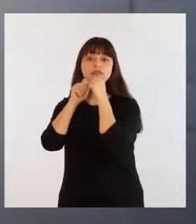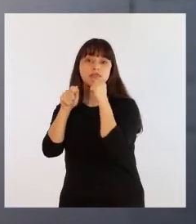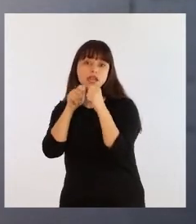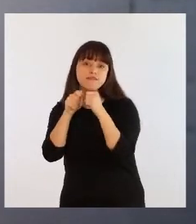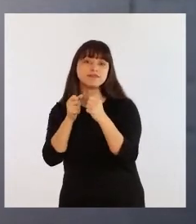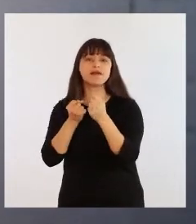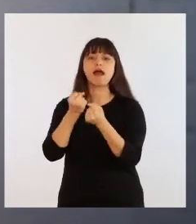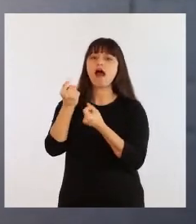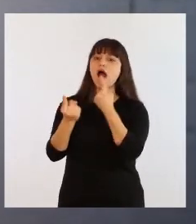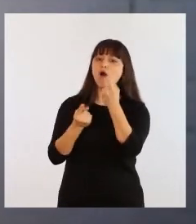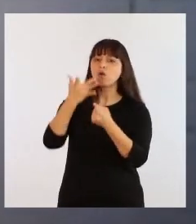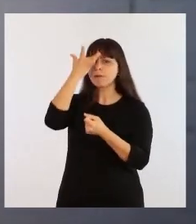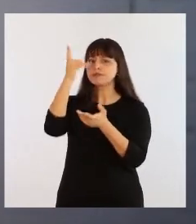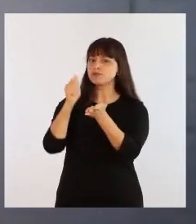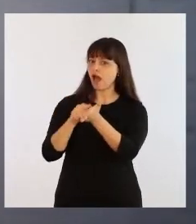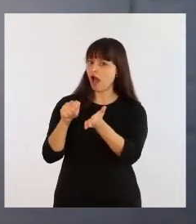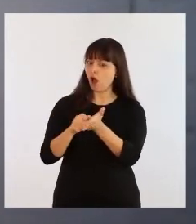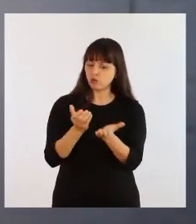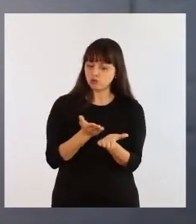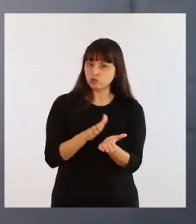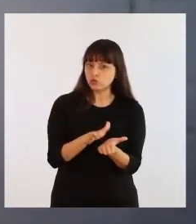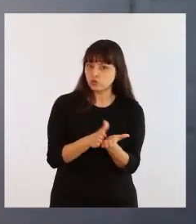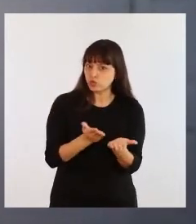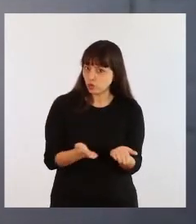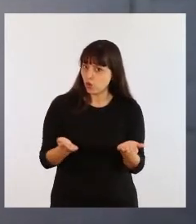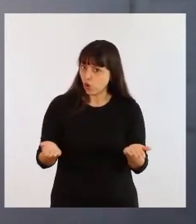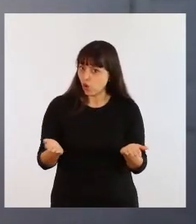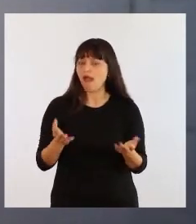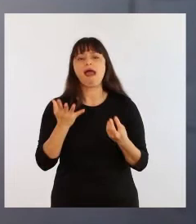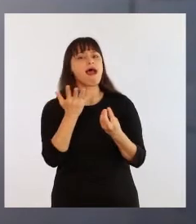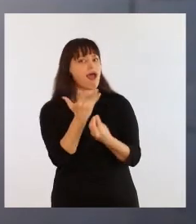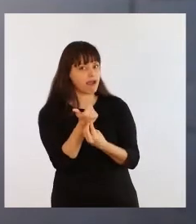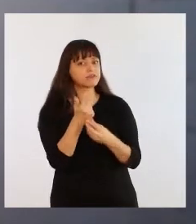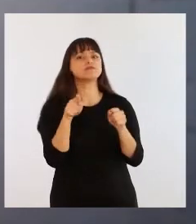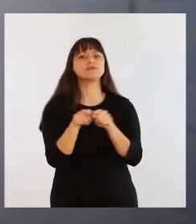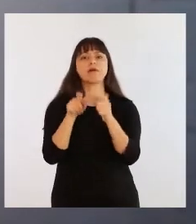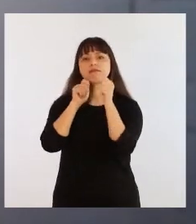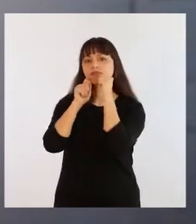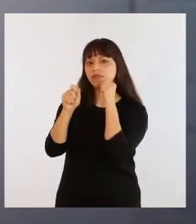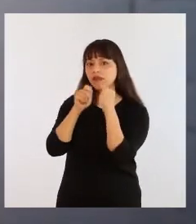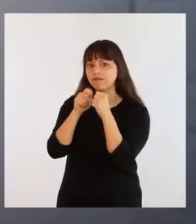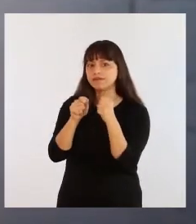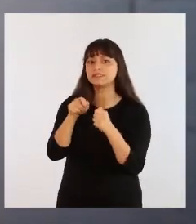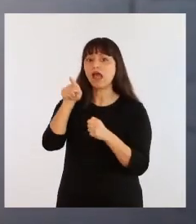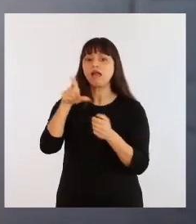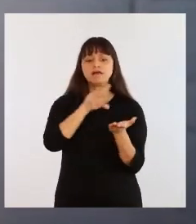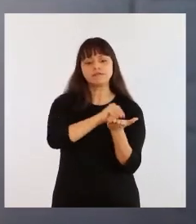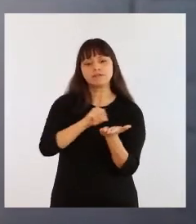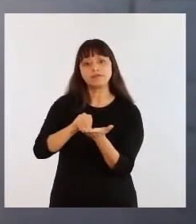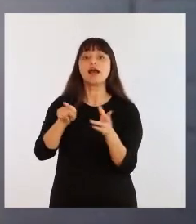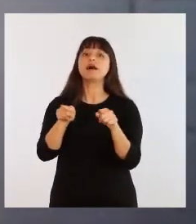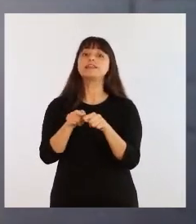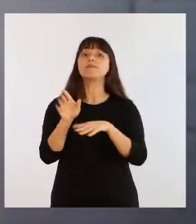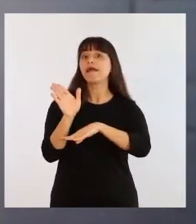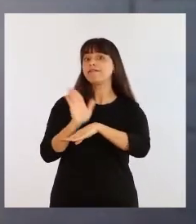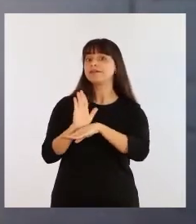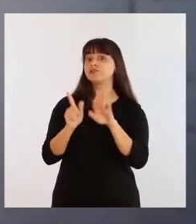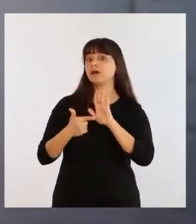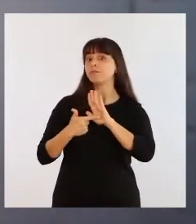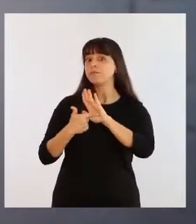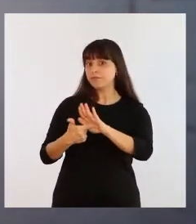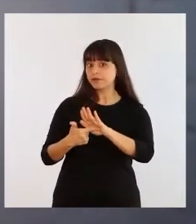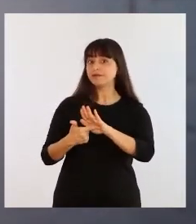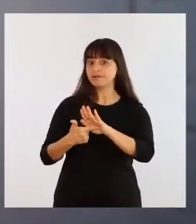com alguns dos autores, autoras e artistas que colaboram na publicação, além de um vídeo de